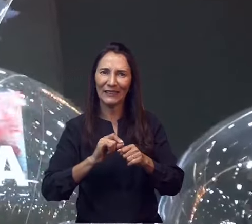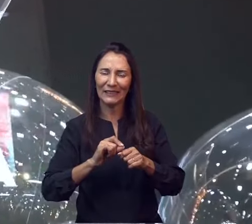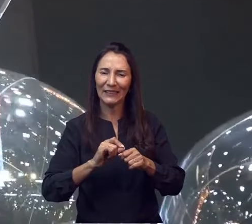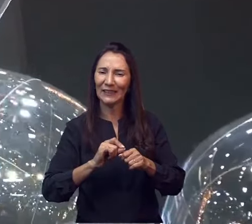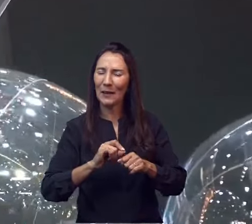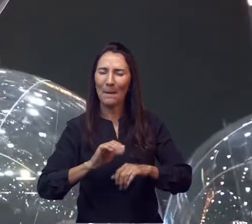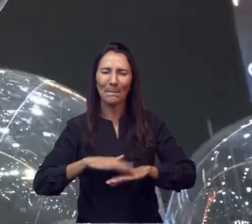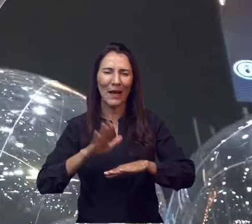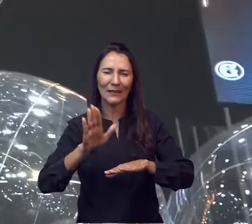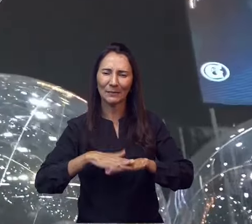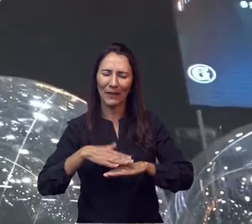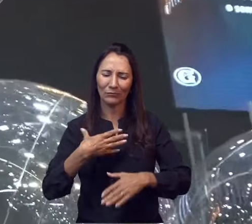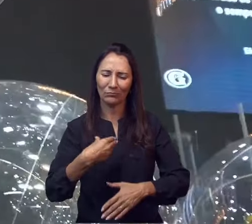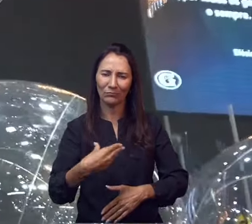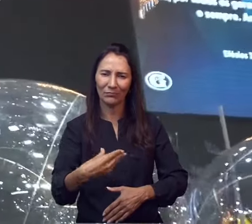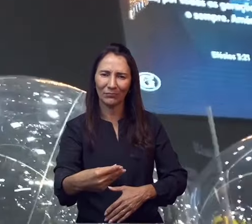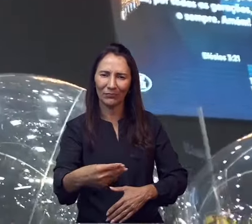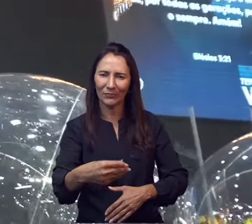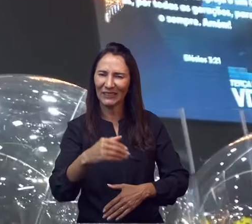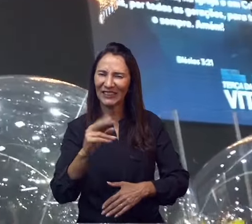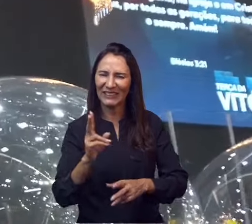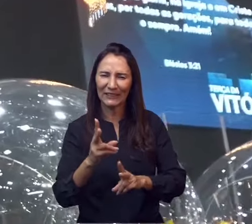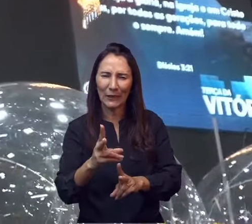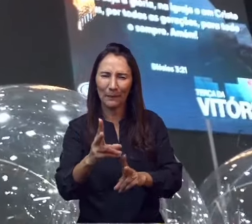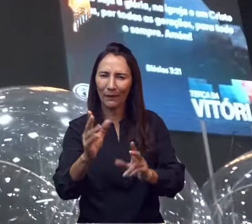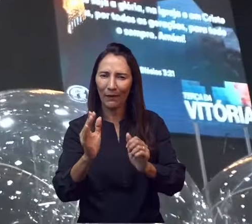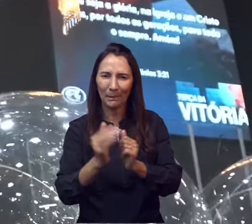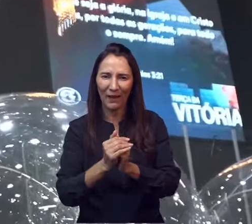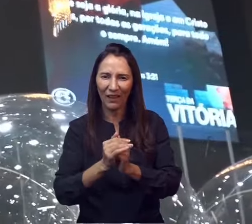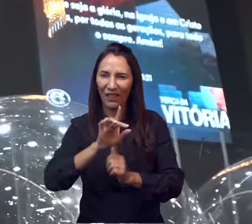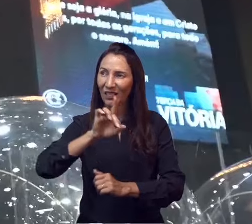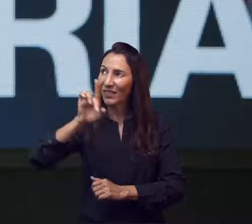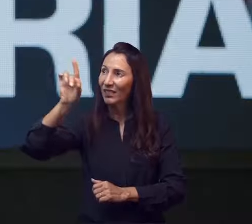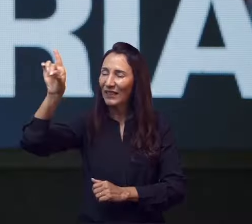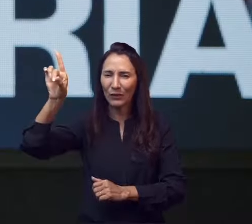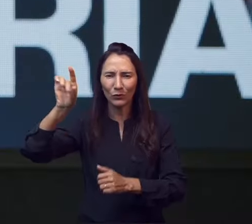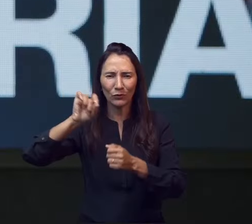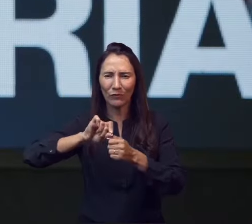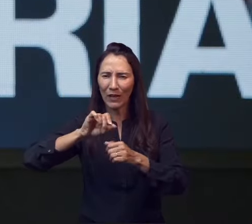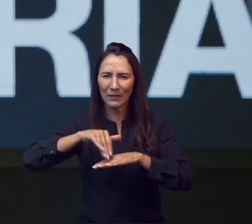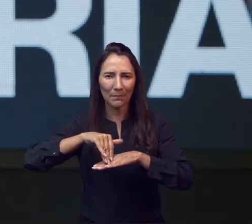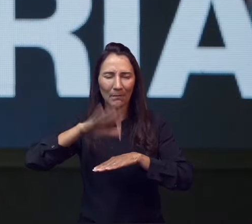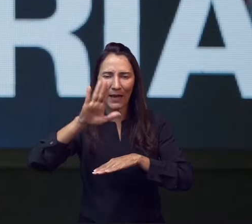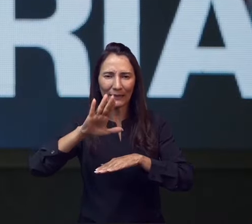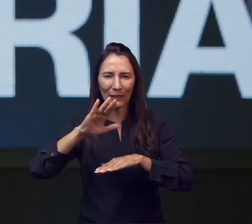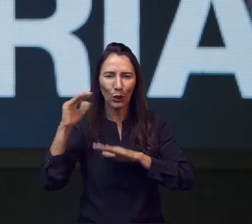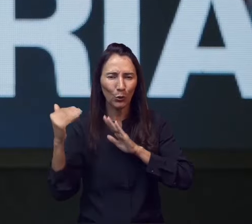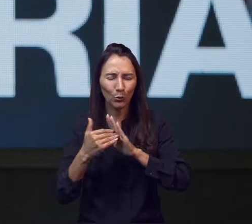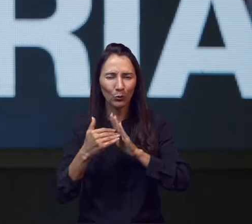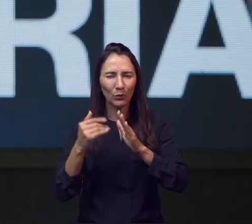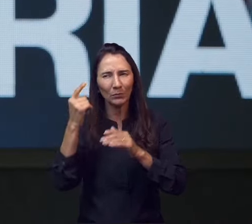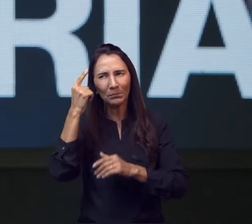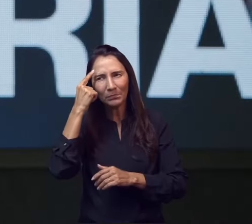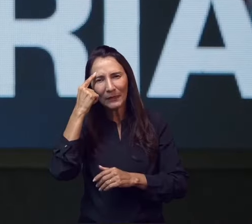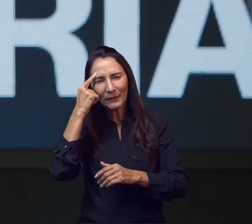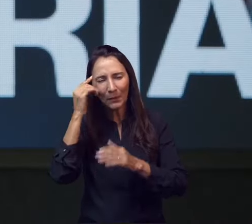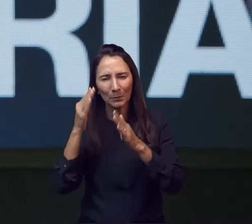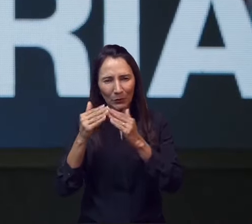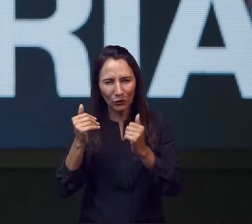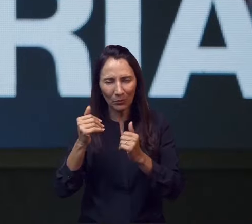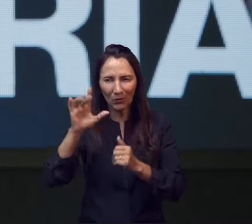amém o Deus que faz além do que pedimos ou pensamos